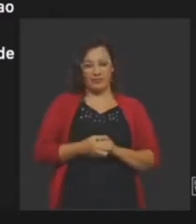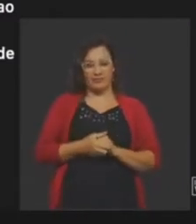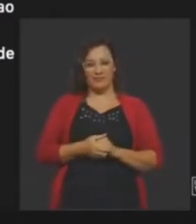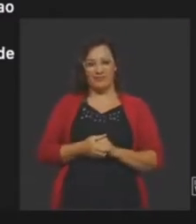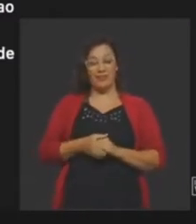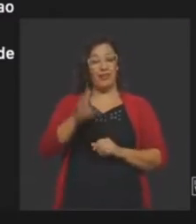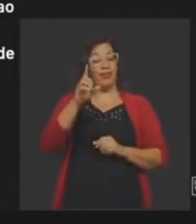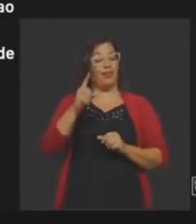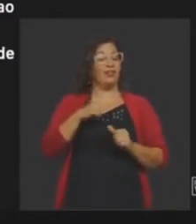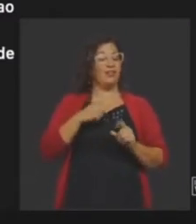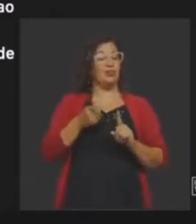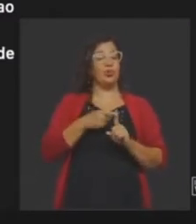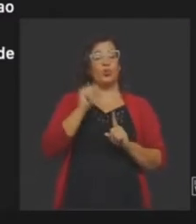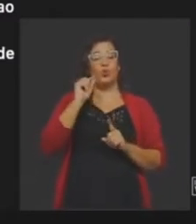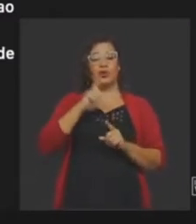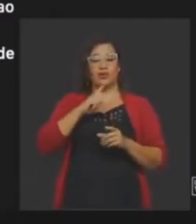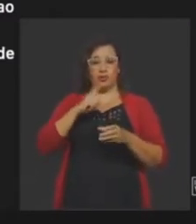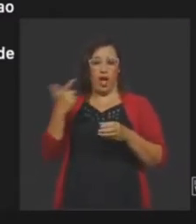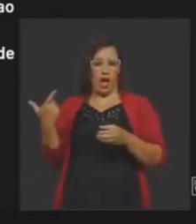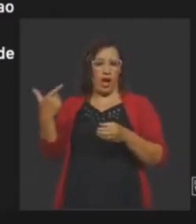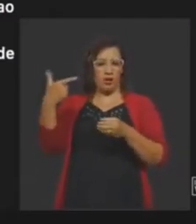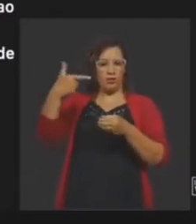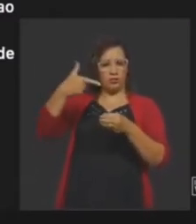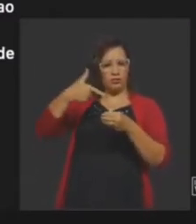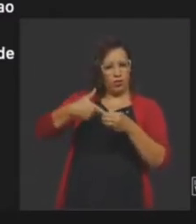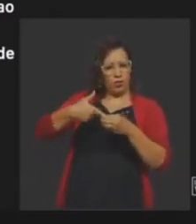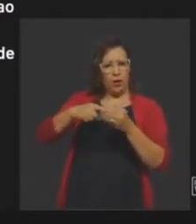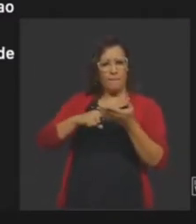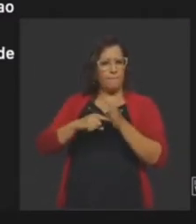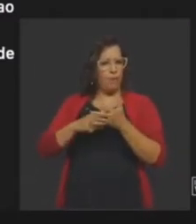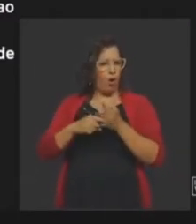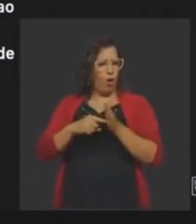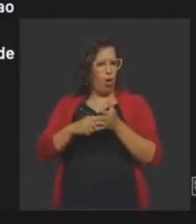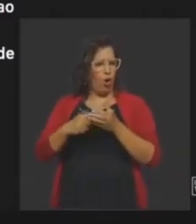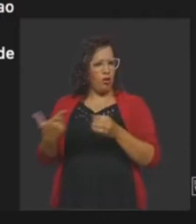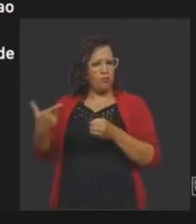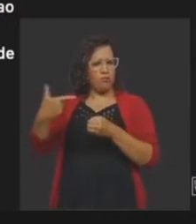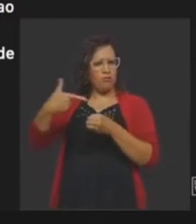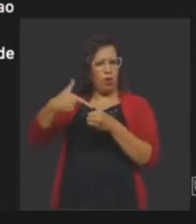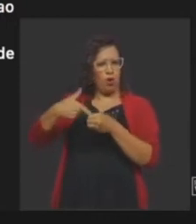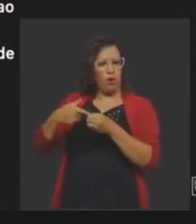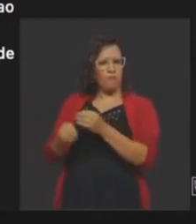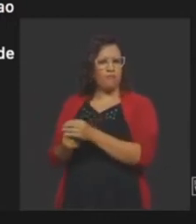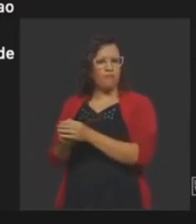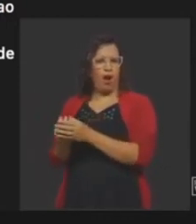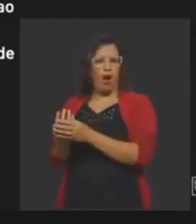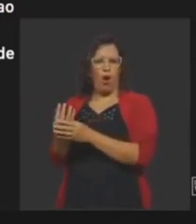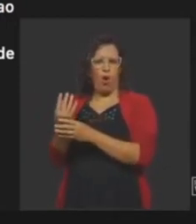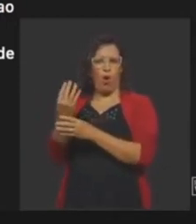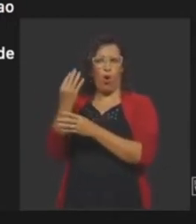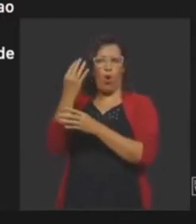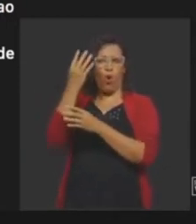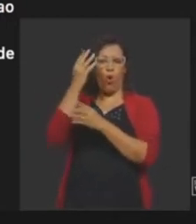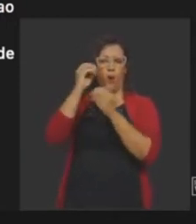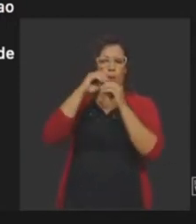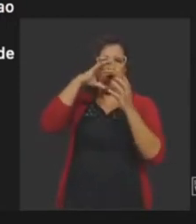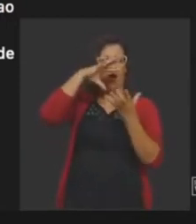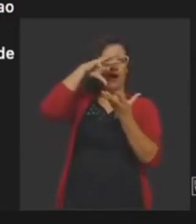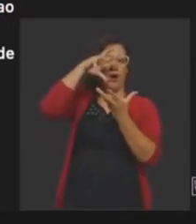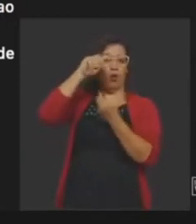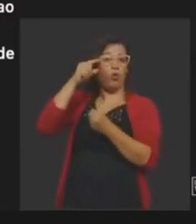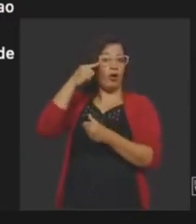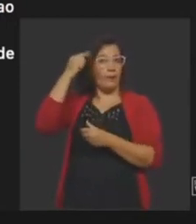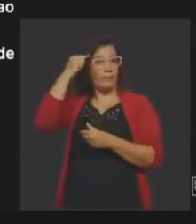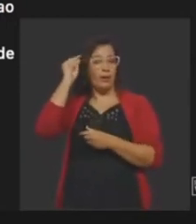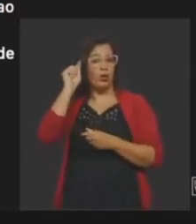A queima de combustíveis fósseis, trouxe o aquecimento global. Porque toda vez que você tem queima,